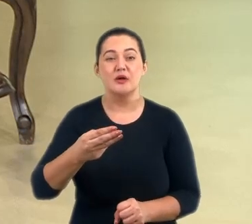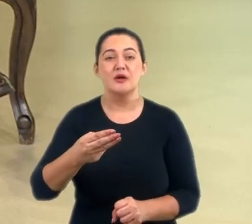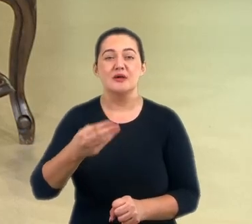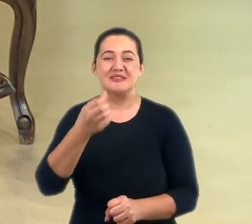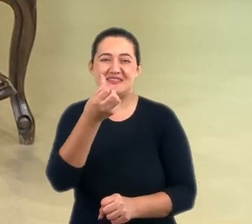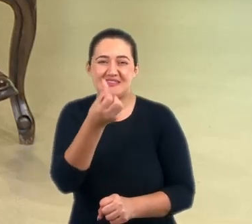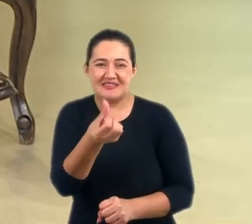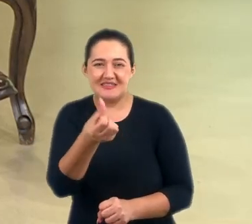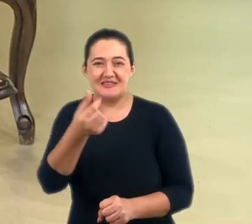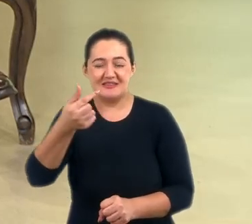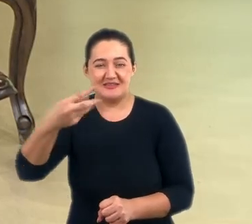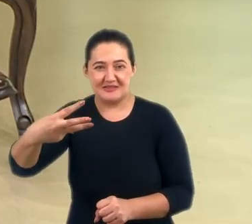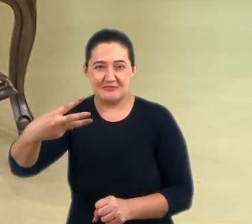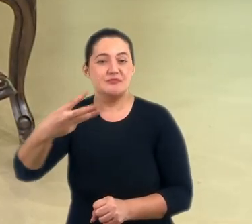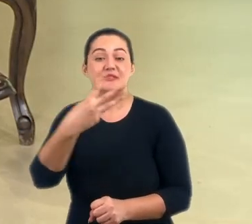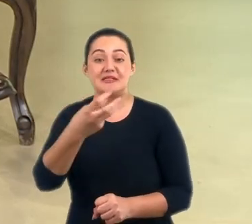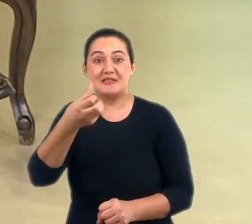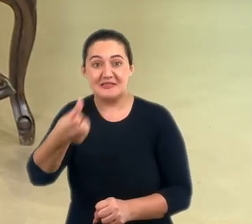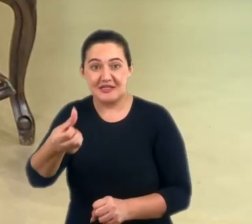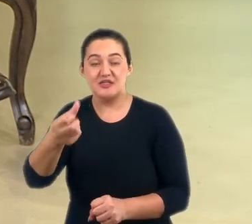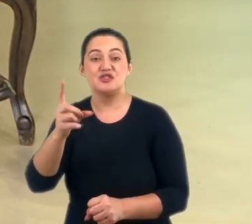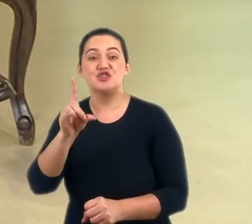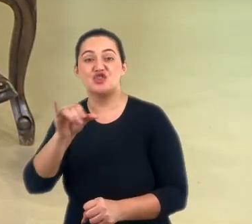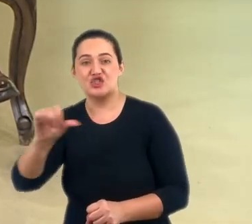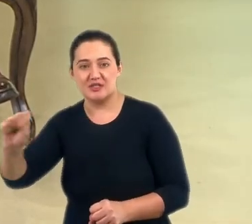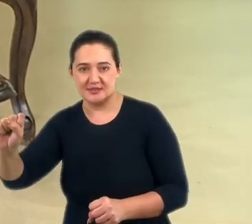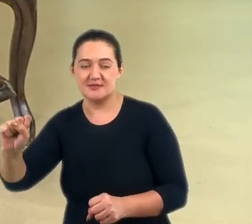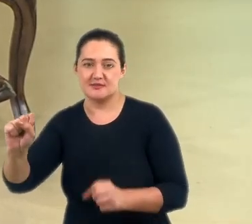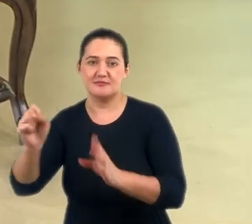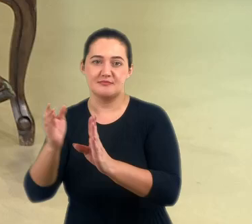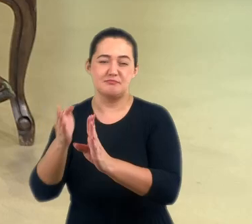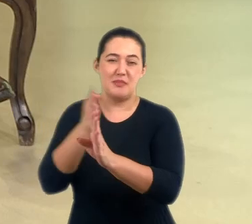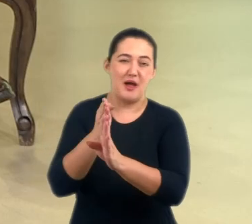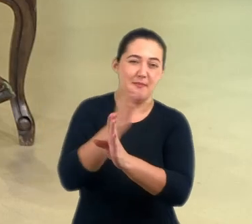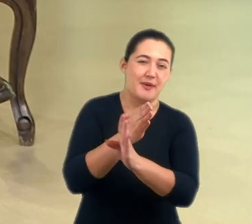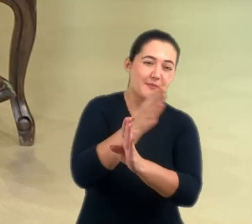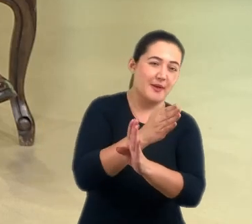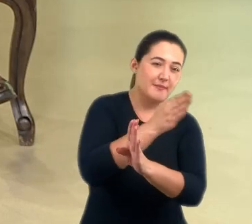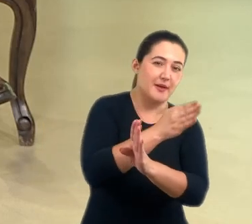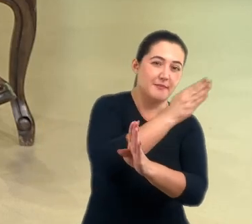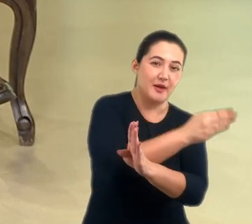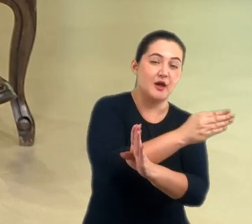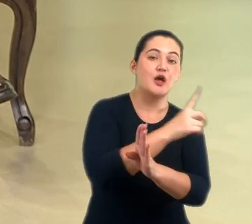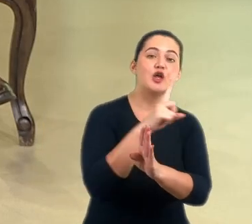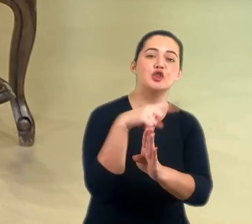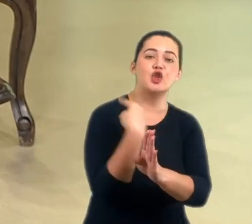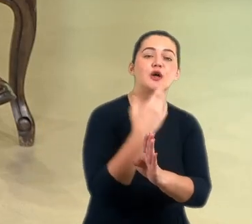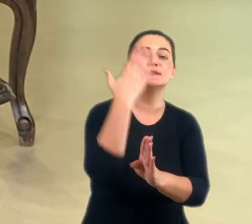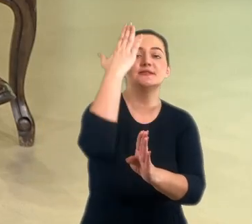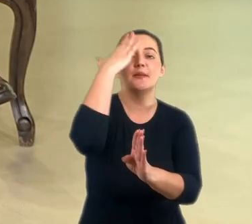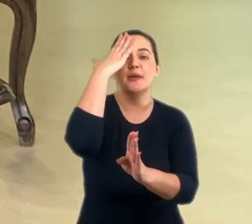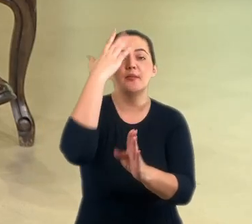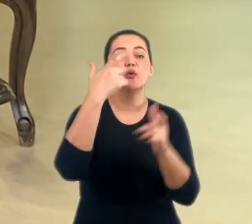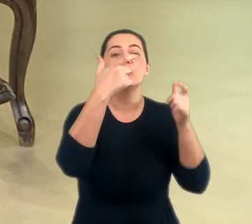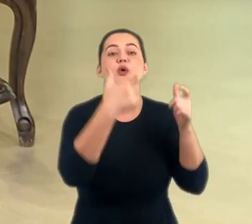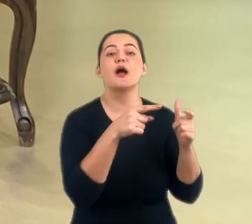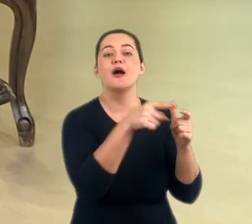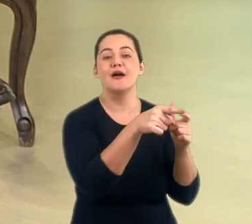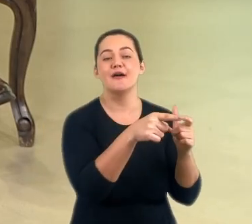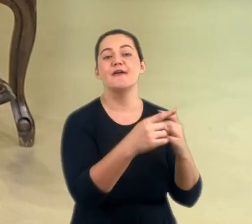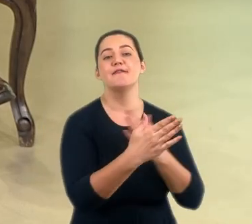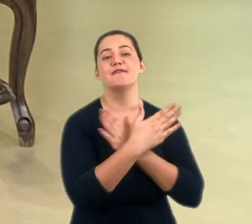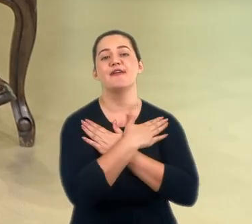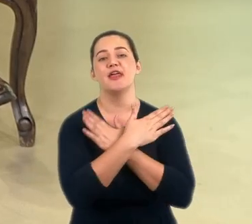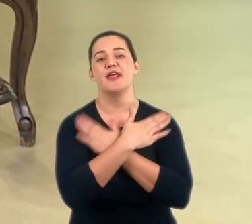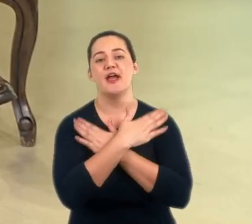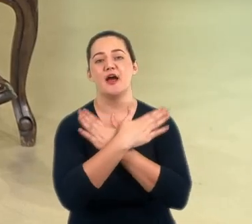177.690,36 dias, para ser astronomicamente mais preciso, nós chegamos interessantemente no feriado